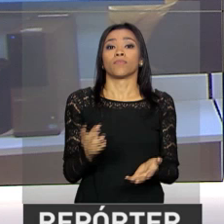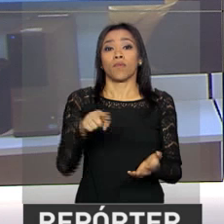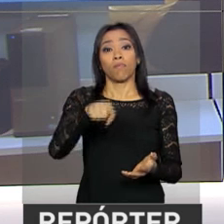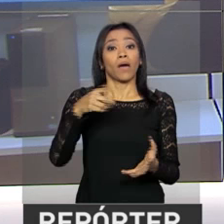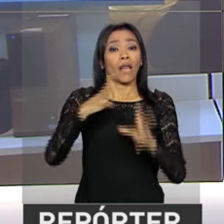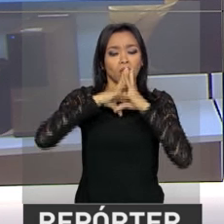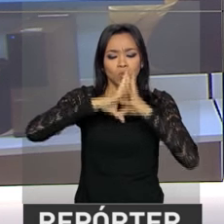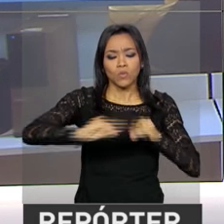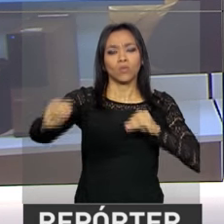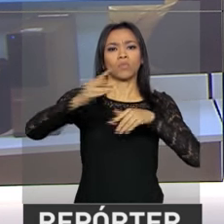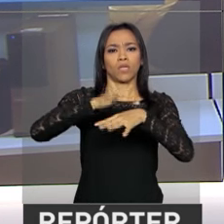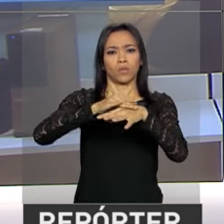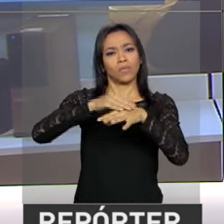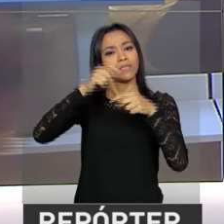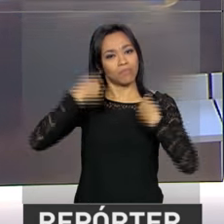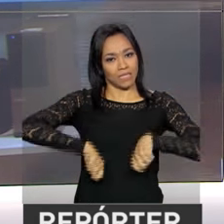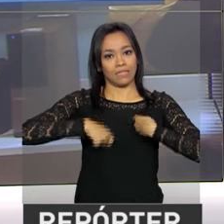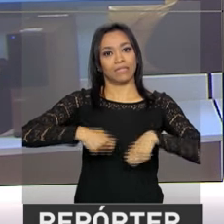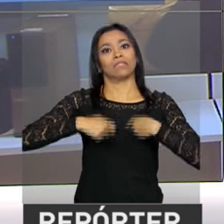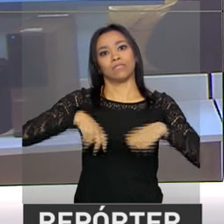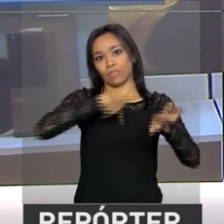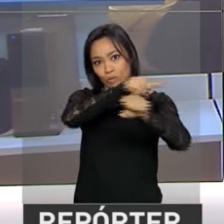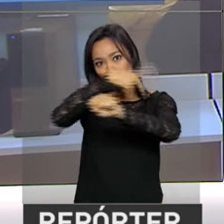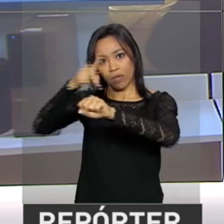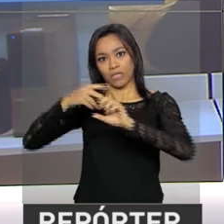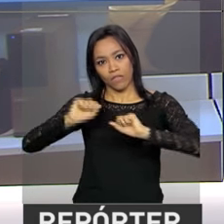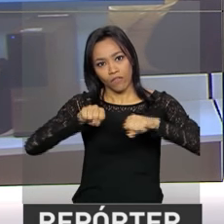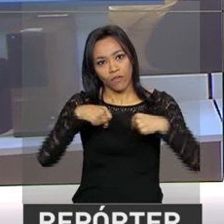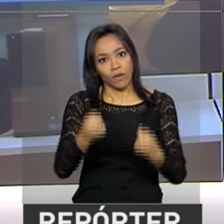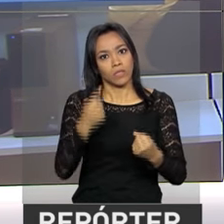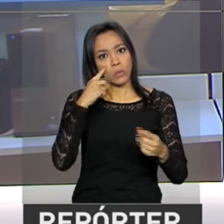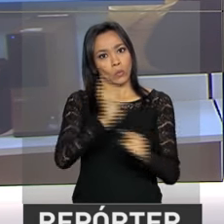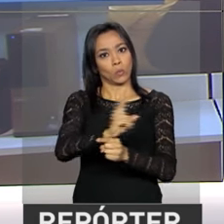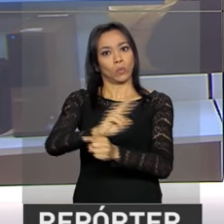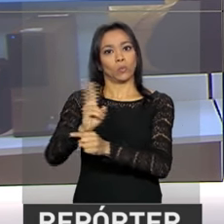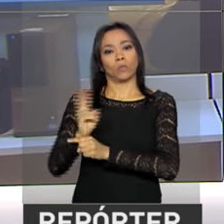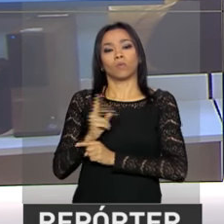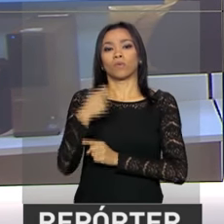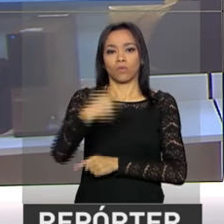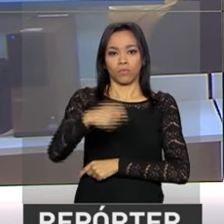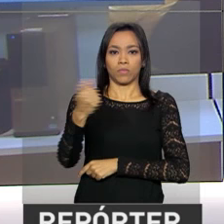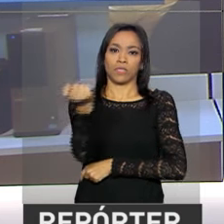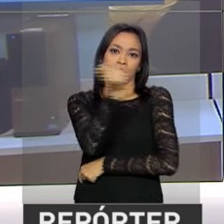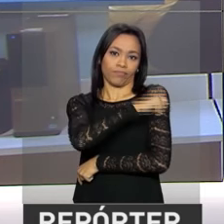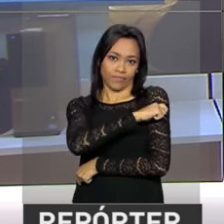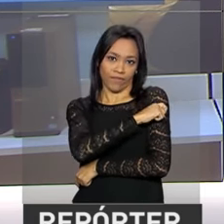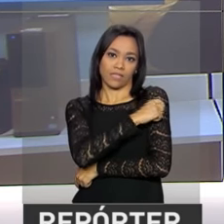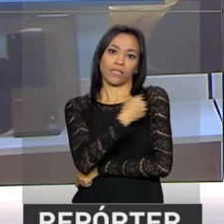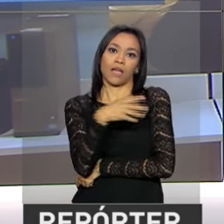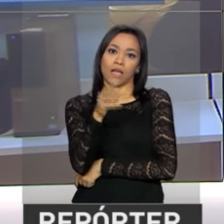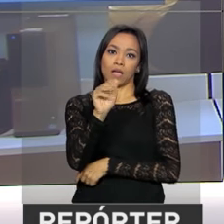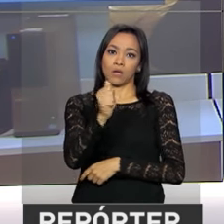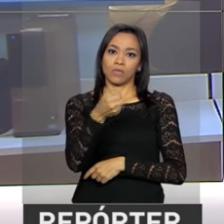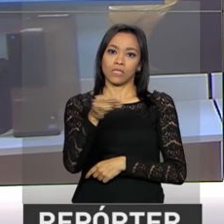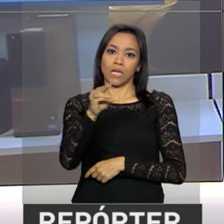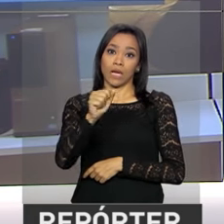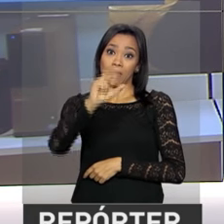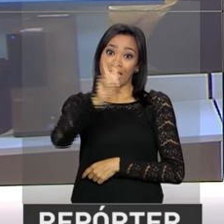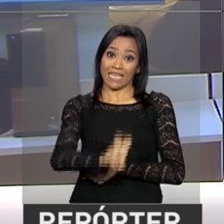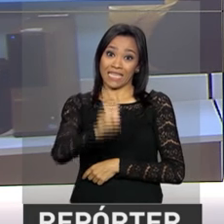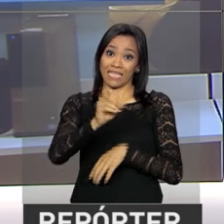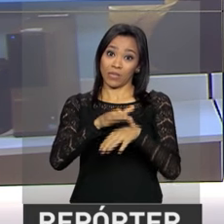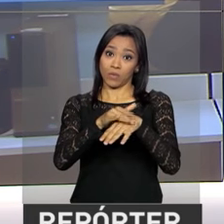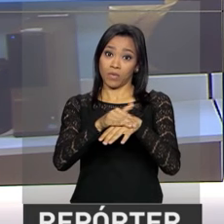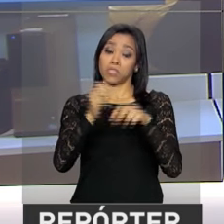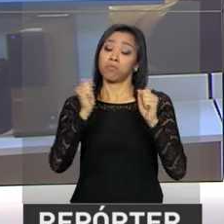eliminação da doença é recomendado que os países reforcem a vigilância e mantenham a vacinação o sarampo é a quinta doença que pode